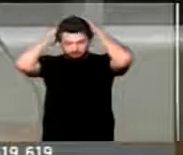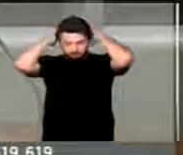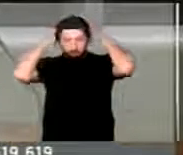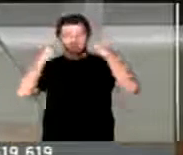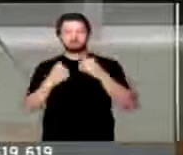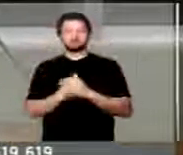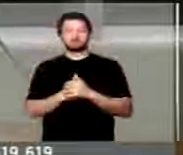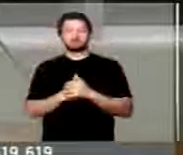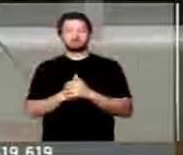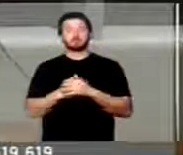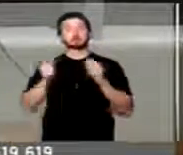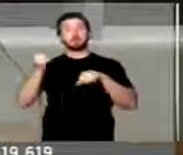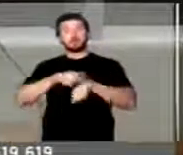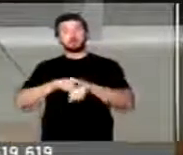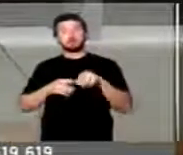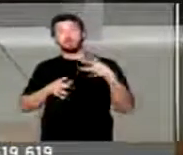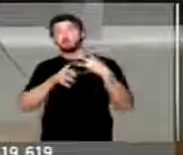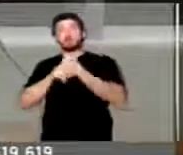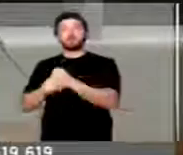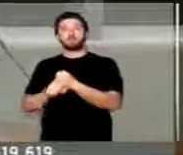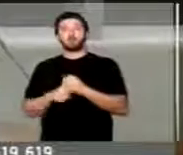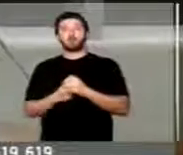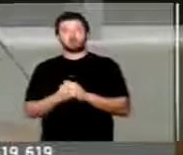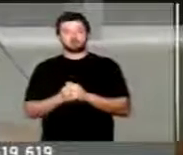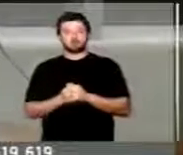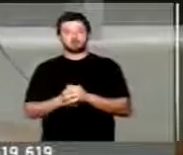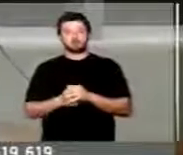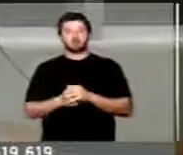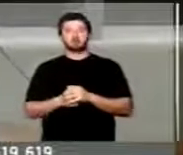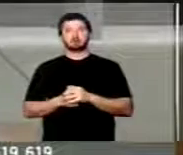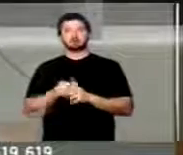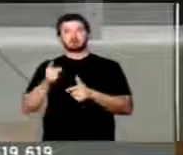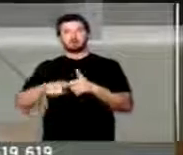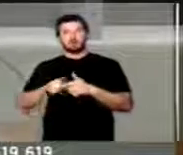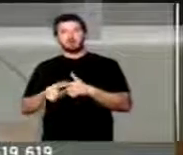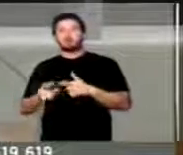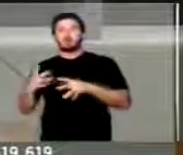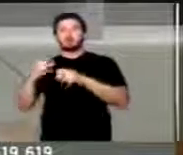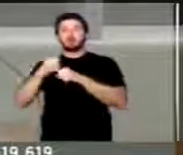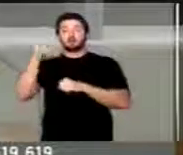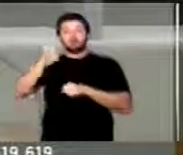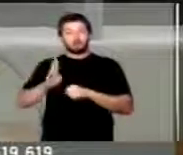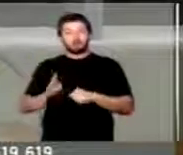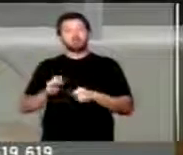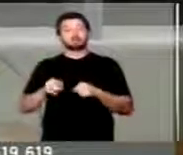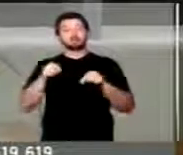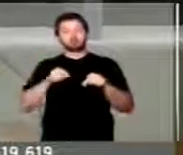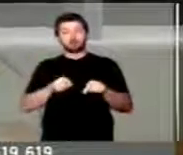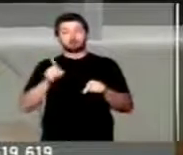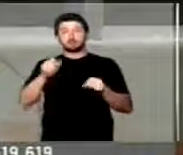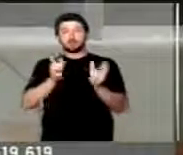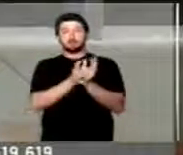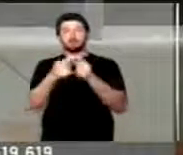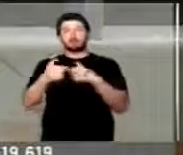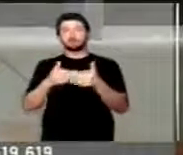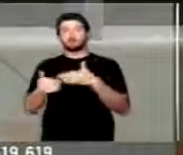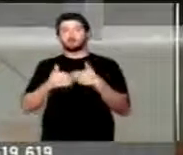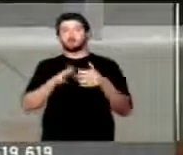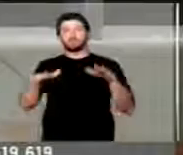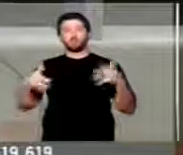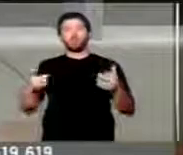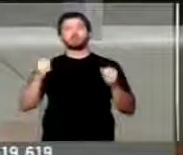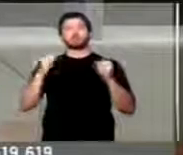É o momento de resgatarmos essa grande questão, e aqui esta questão é suprapartidária. Nós